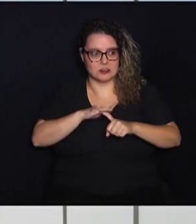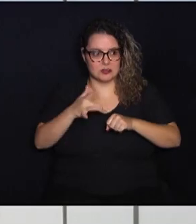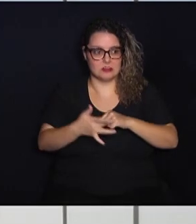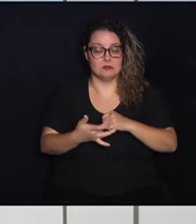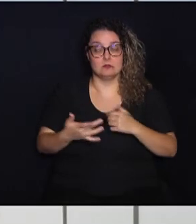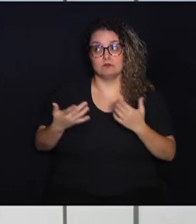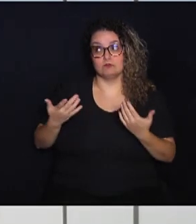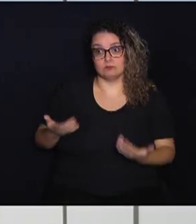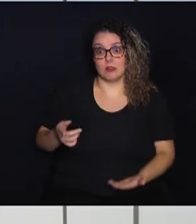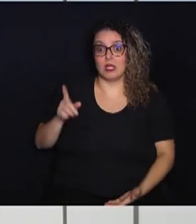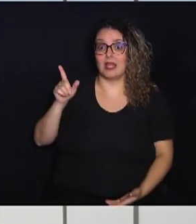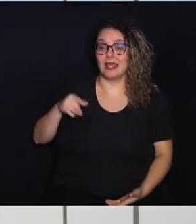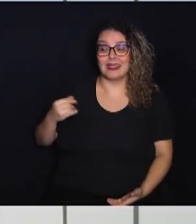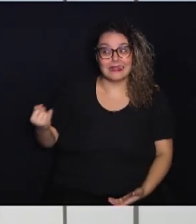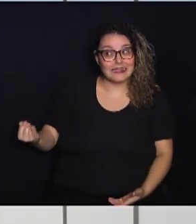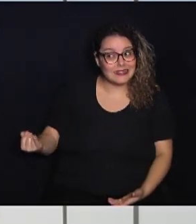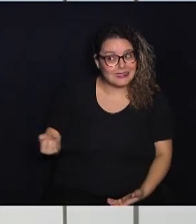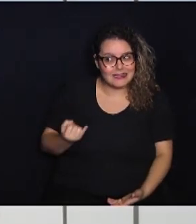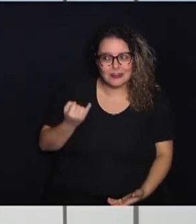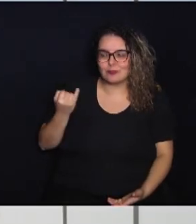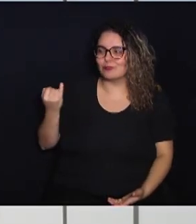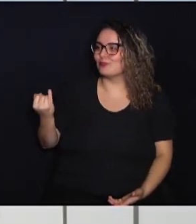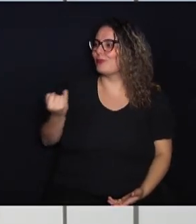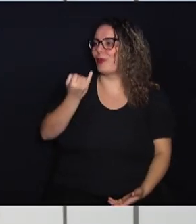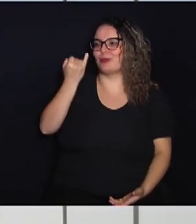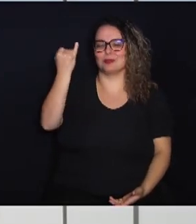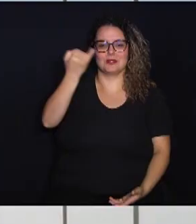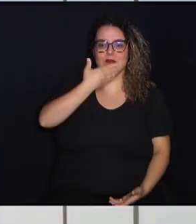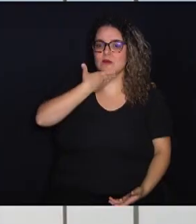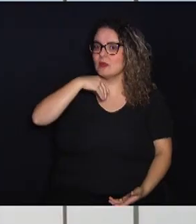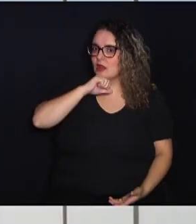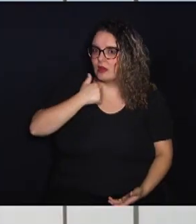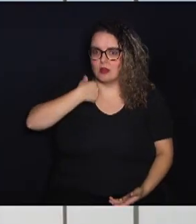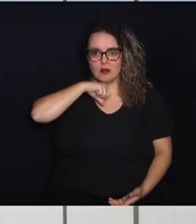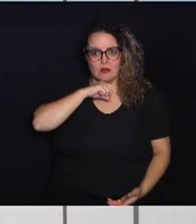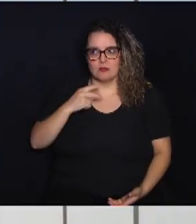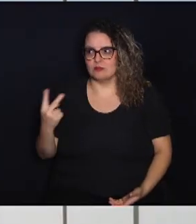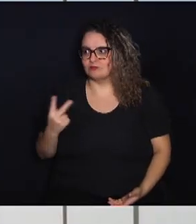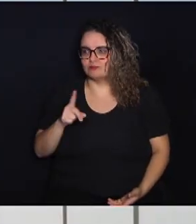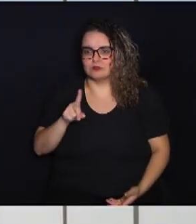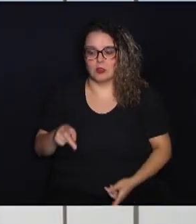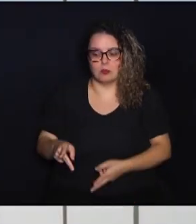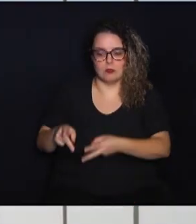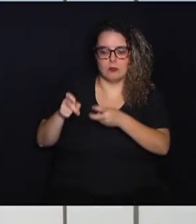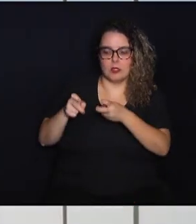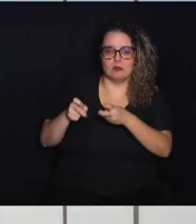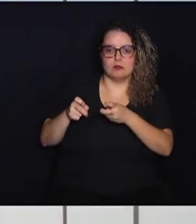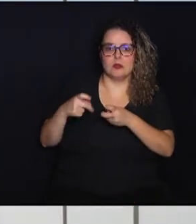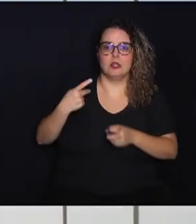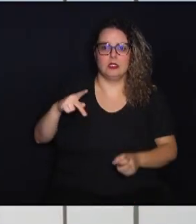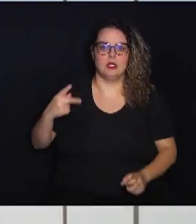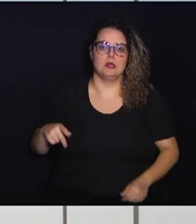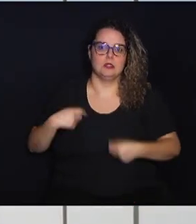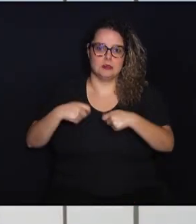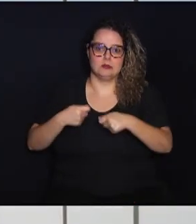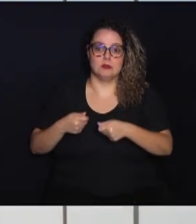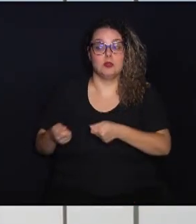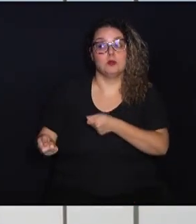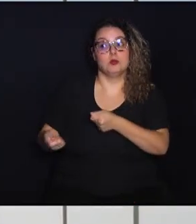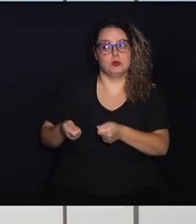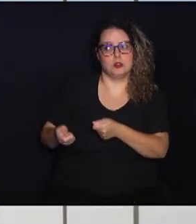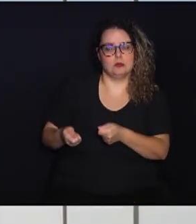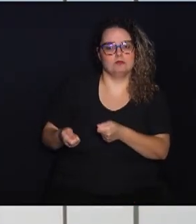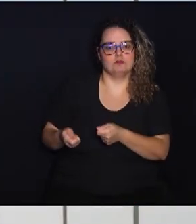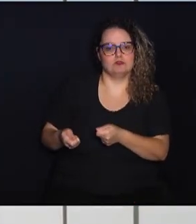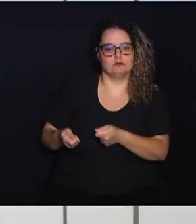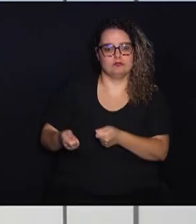É extremamente importante e os pais não estão percebendo que eles precisam tomar o controle.